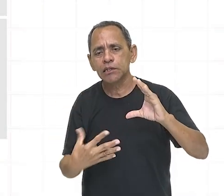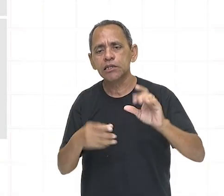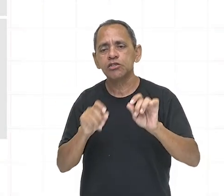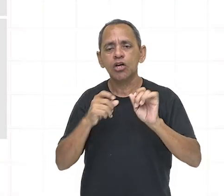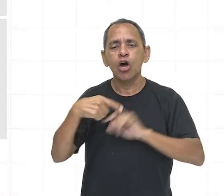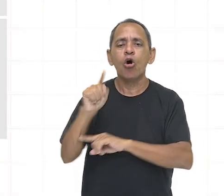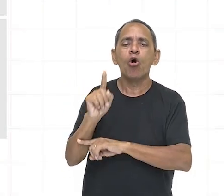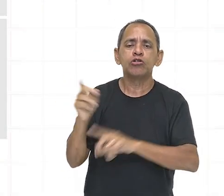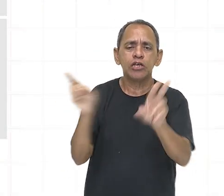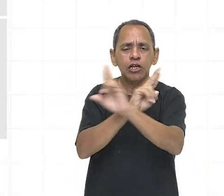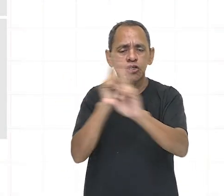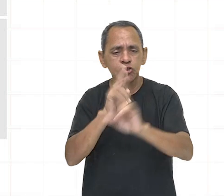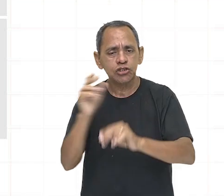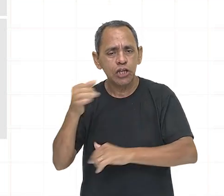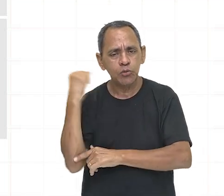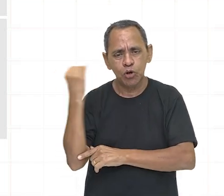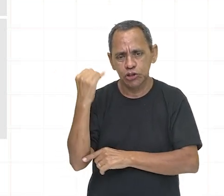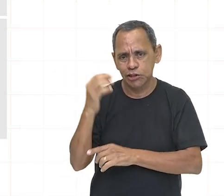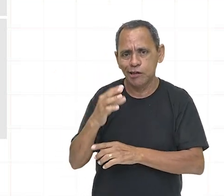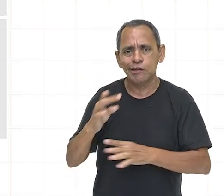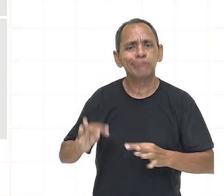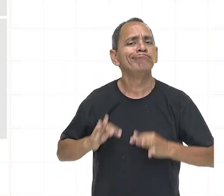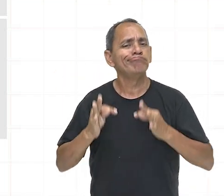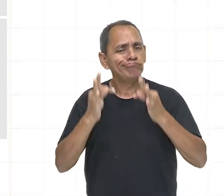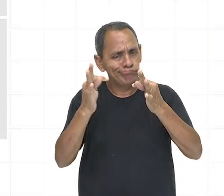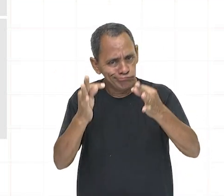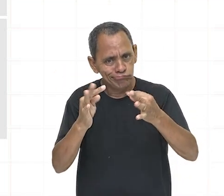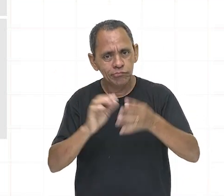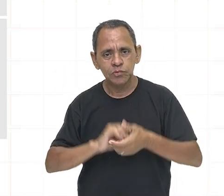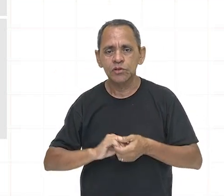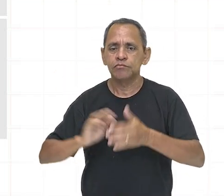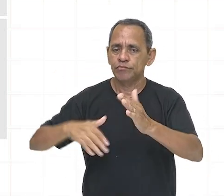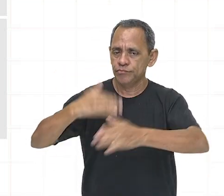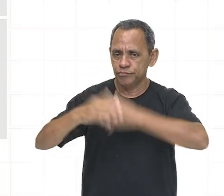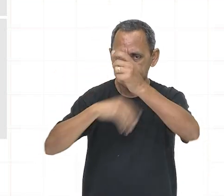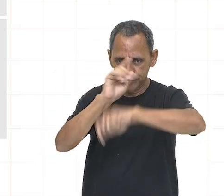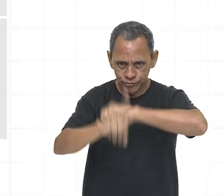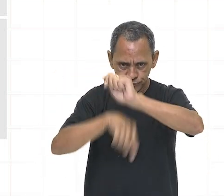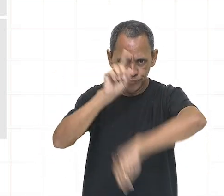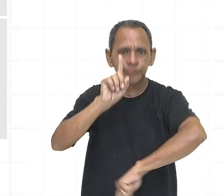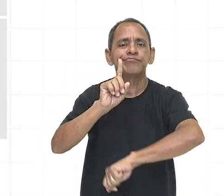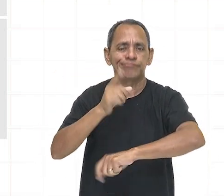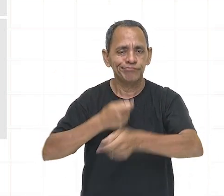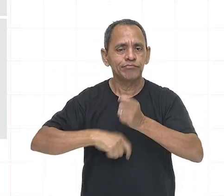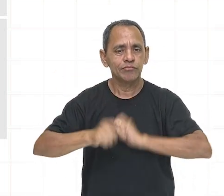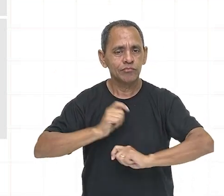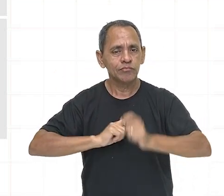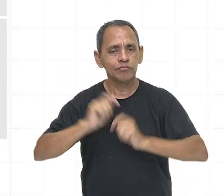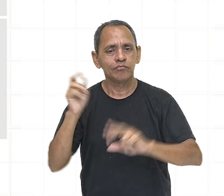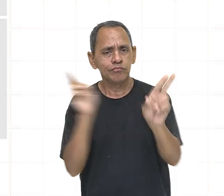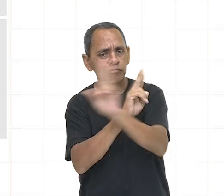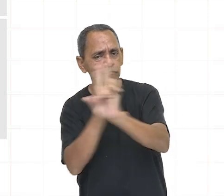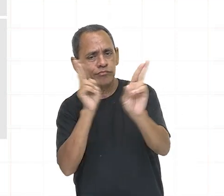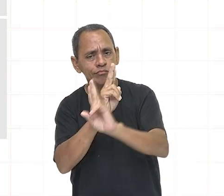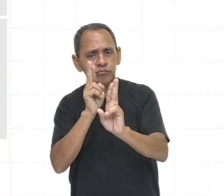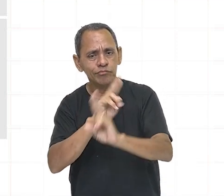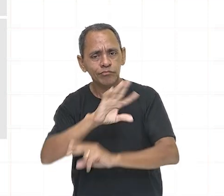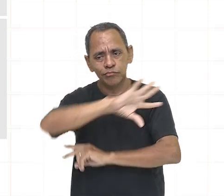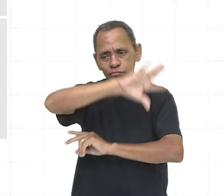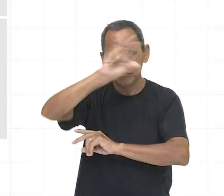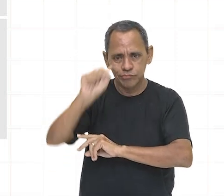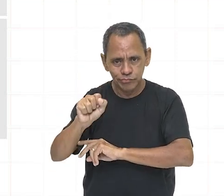essa importância da tecnologia para o desenvolvimento econômico aí em relação à Ásia, tá? A indústria e